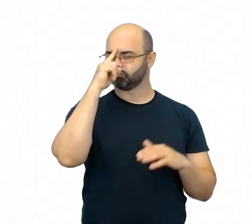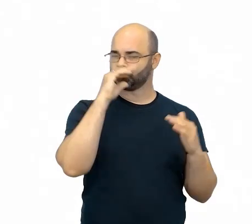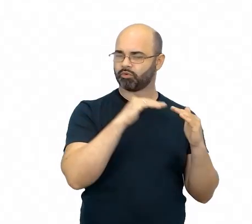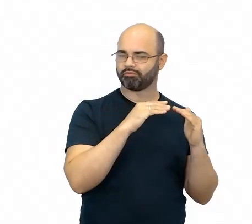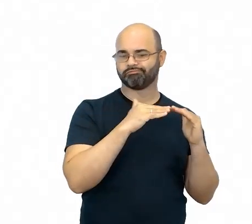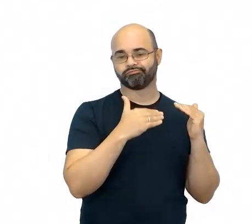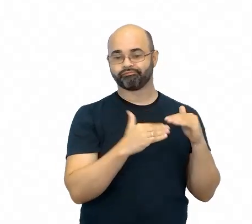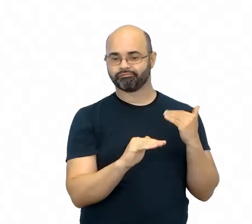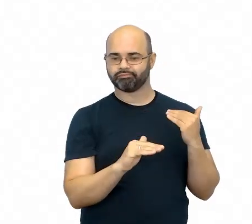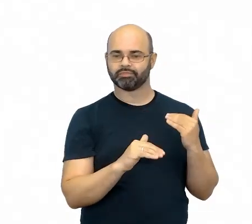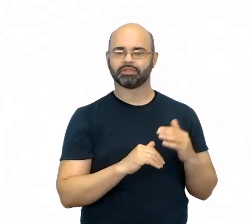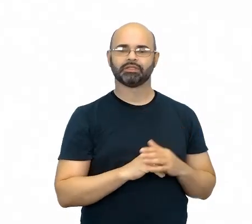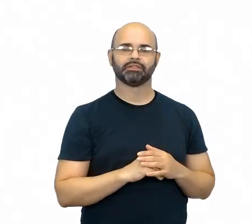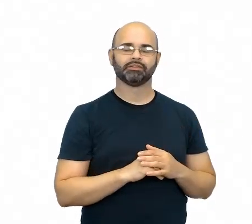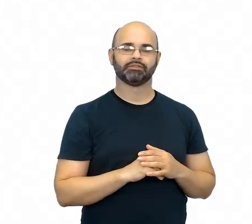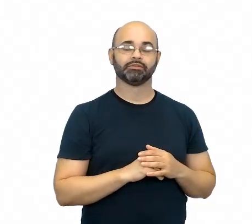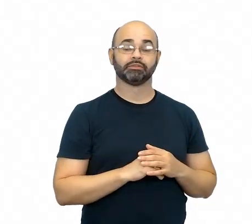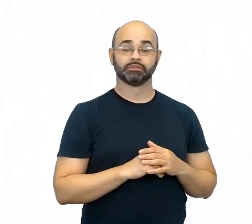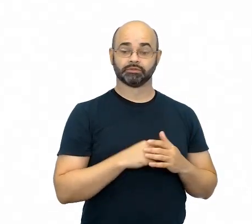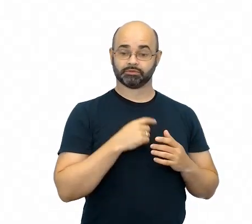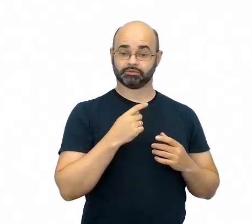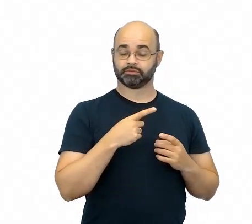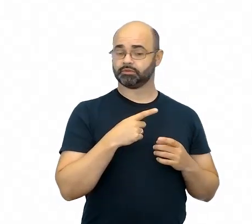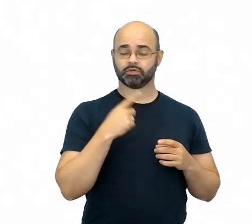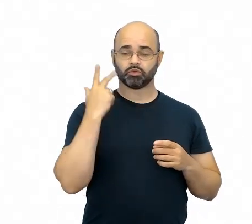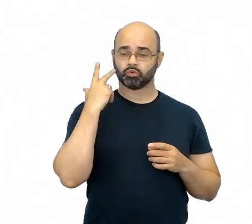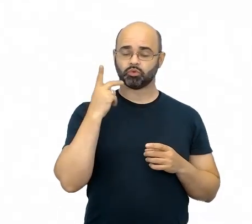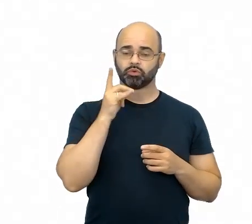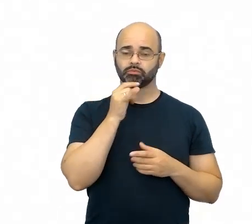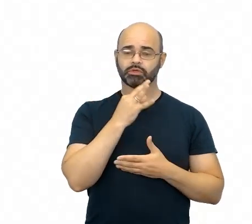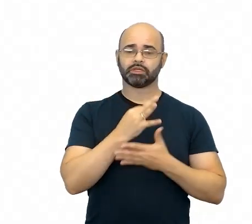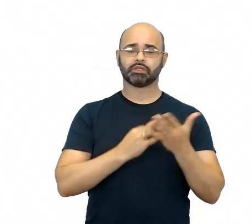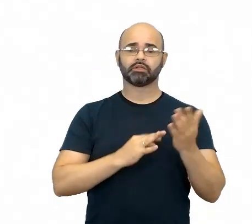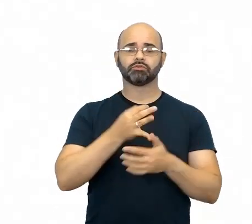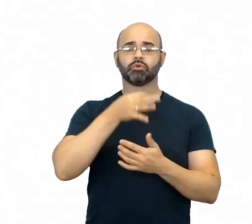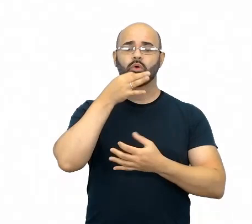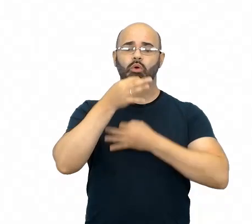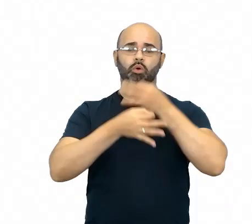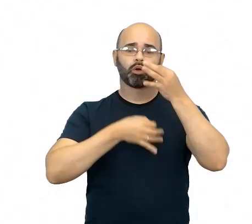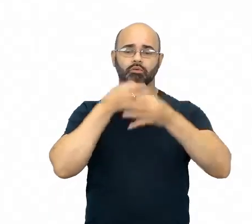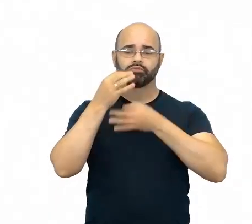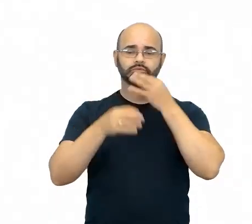movimentos discursivos presentes em texto de opinião.